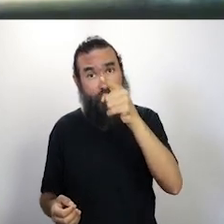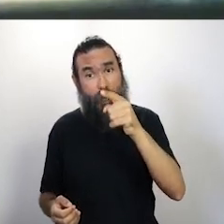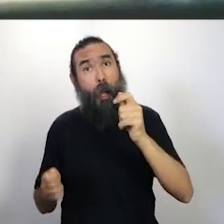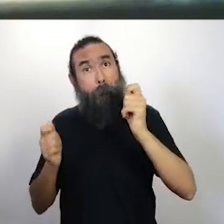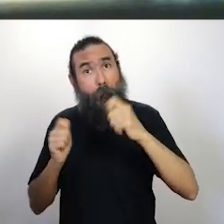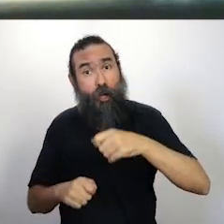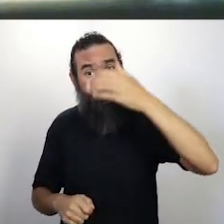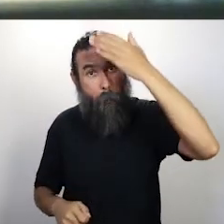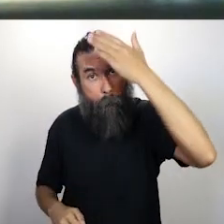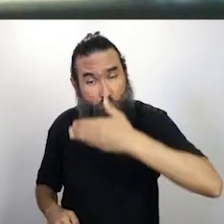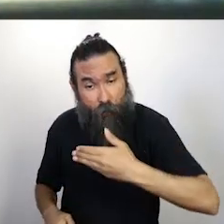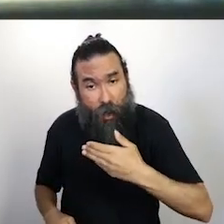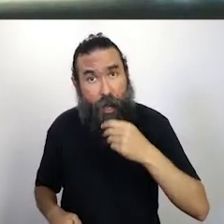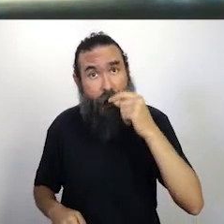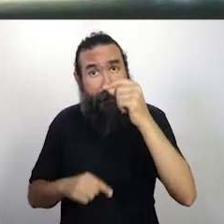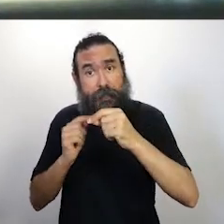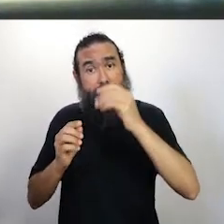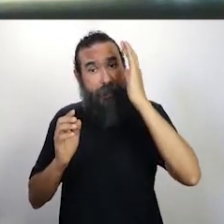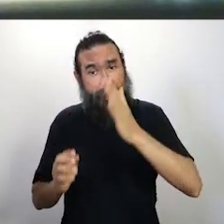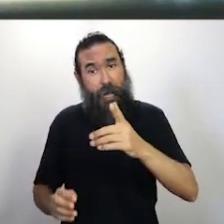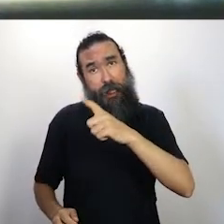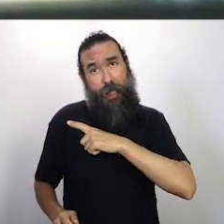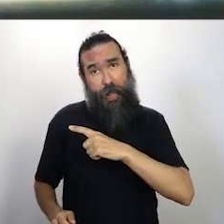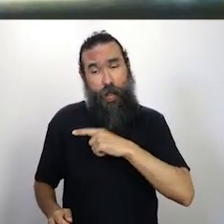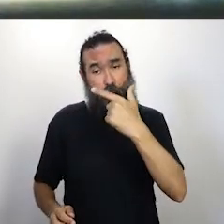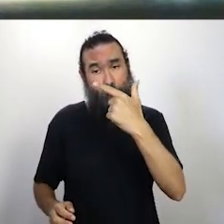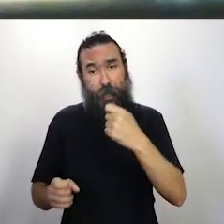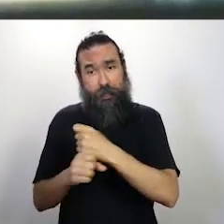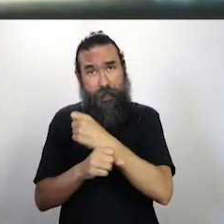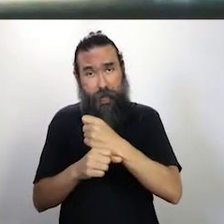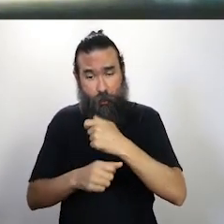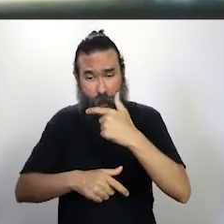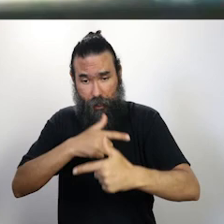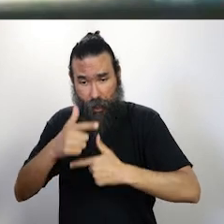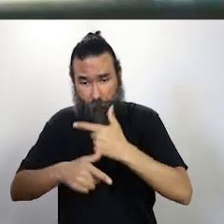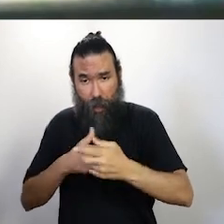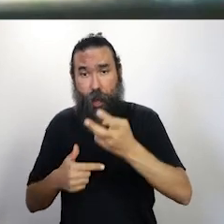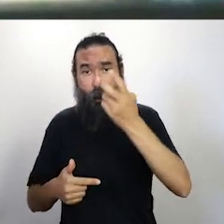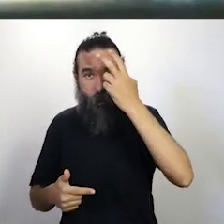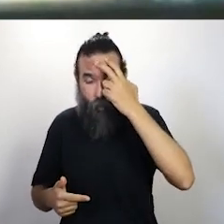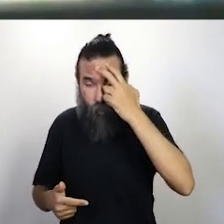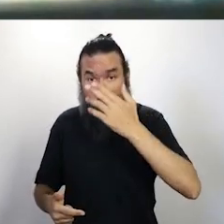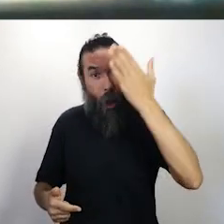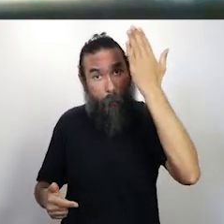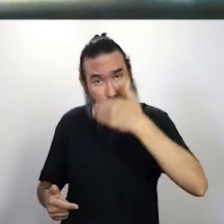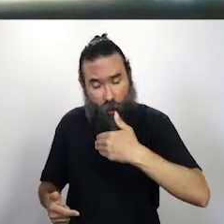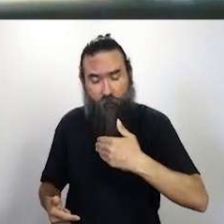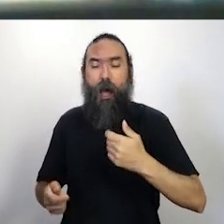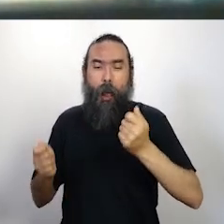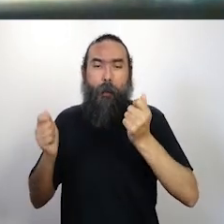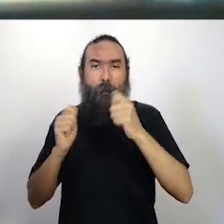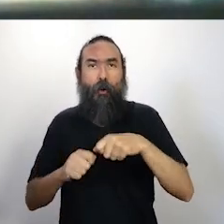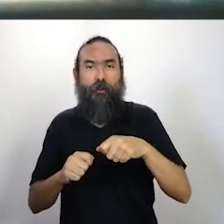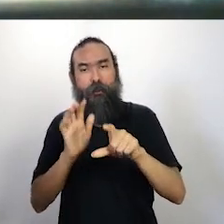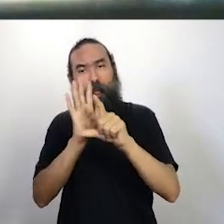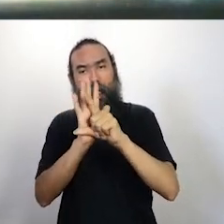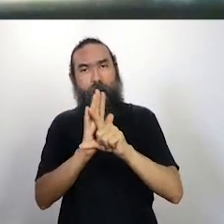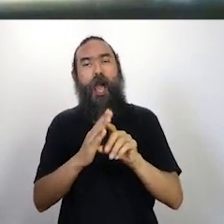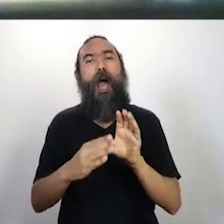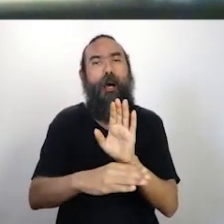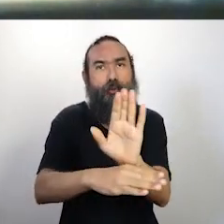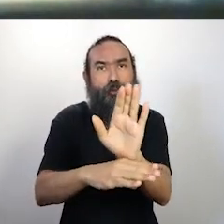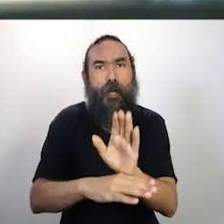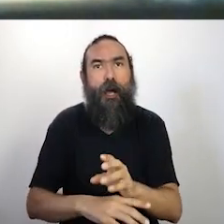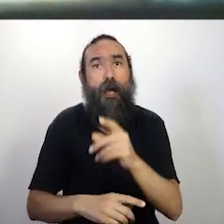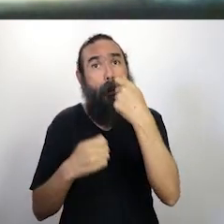foi no dia 29 de junho e dois que tiveram atividades interrompidas então tudo isso é bom você juntar sua